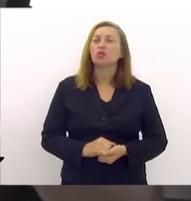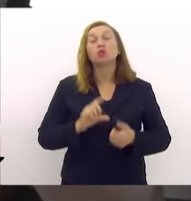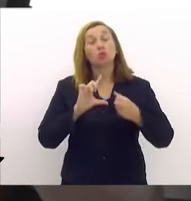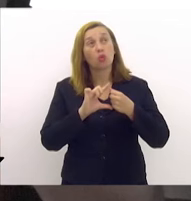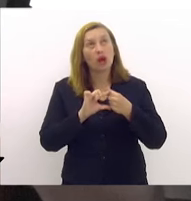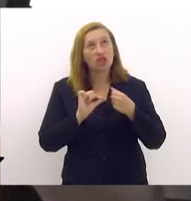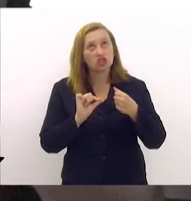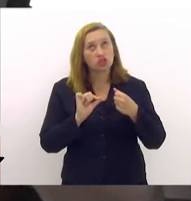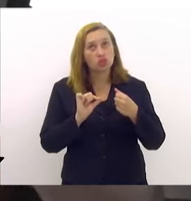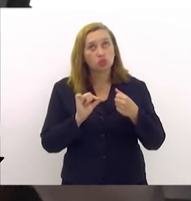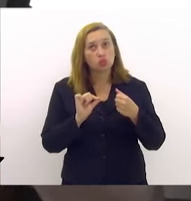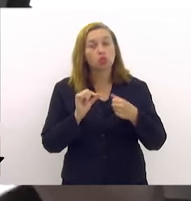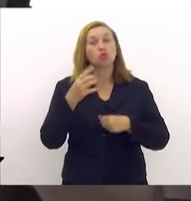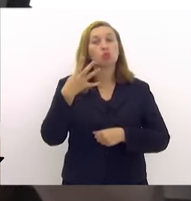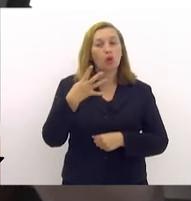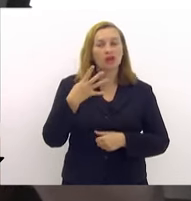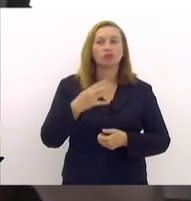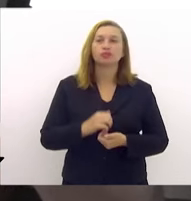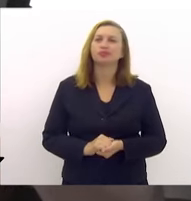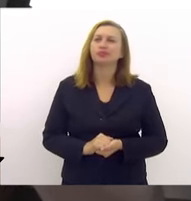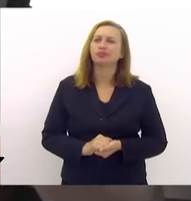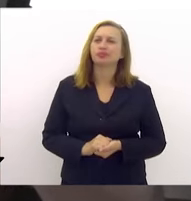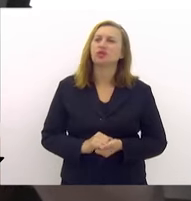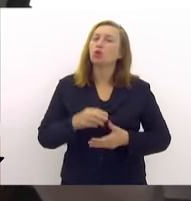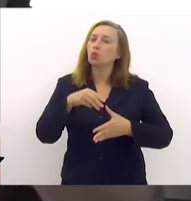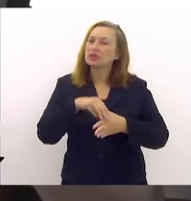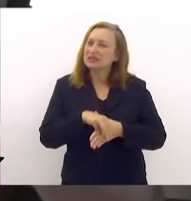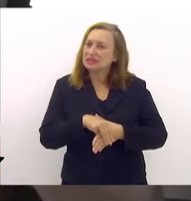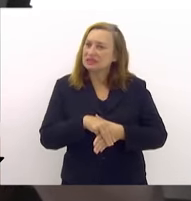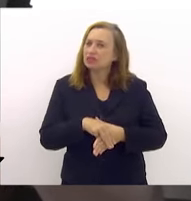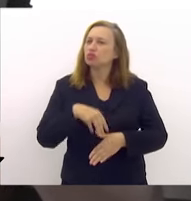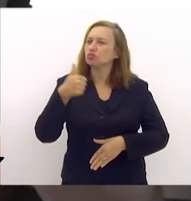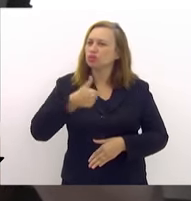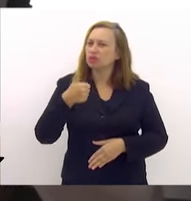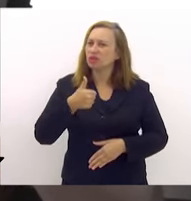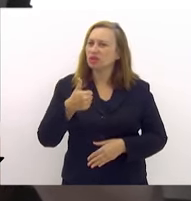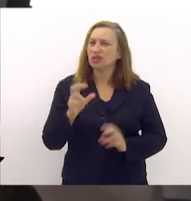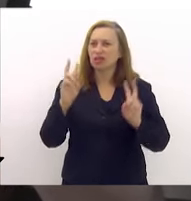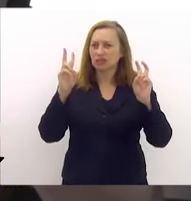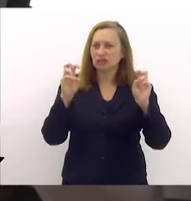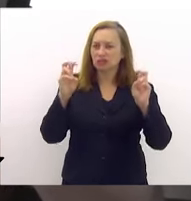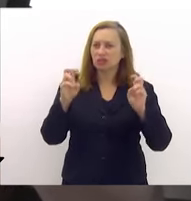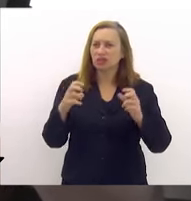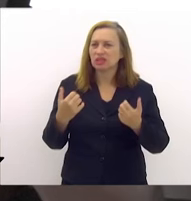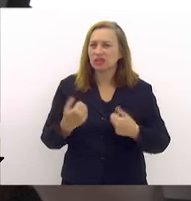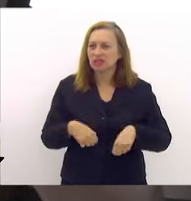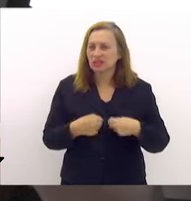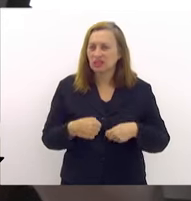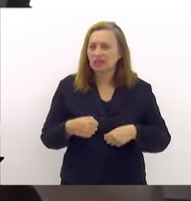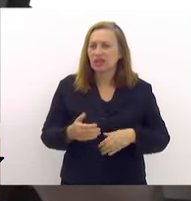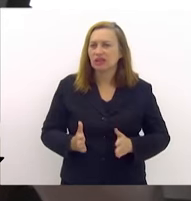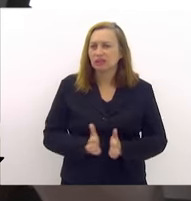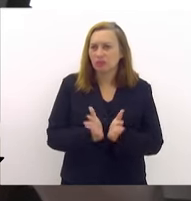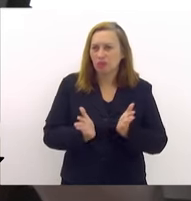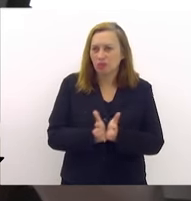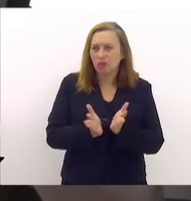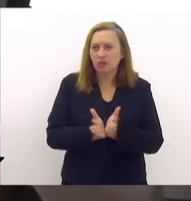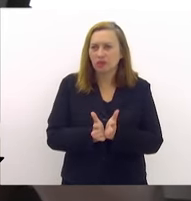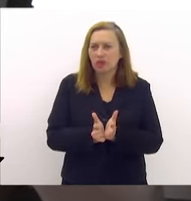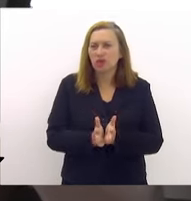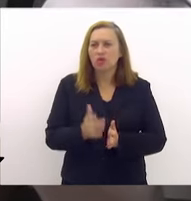artigo 4º, o inciso 1º, tem essa questão das carentes, né? Quando eu cito meio